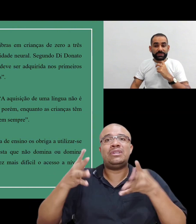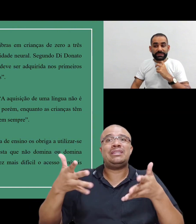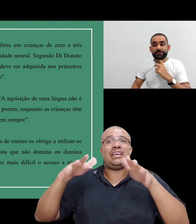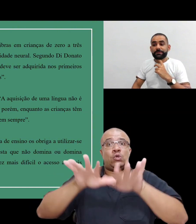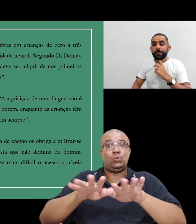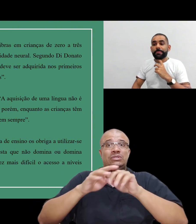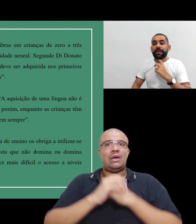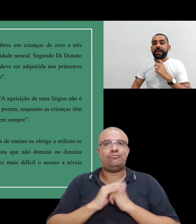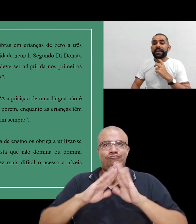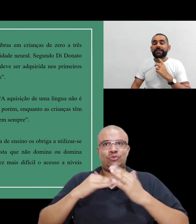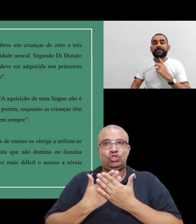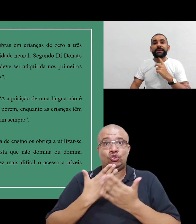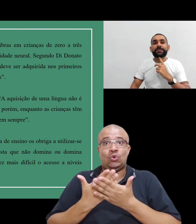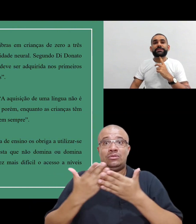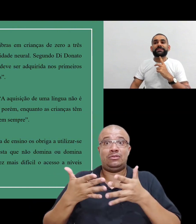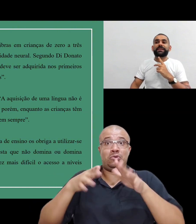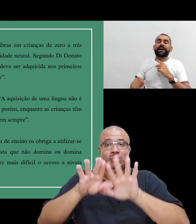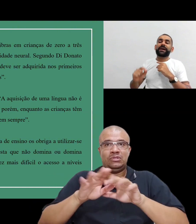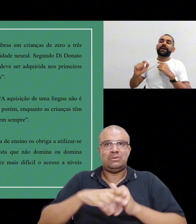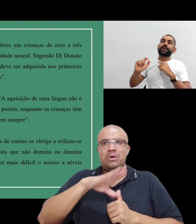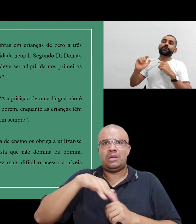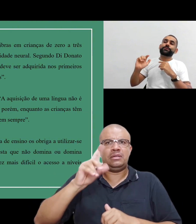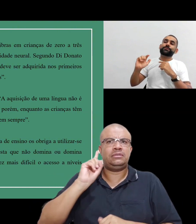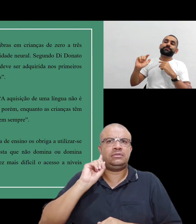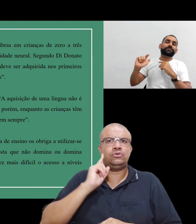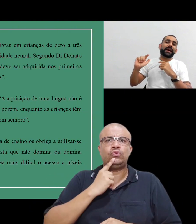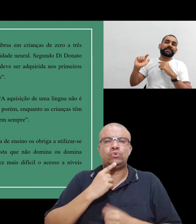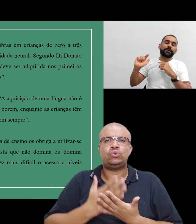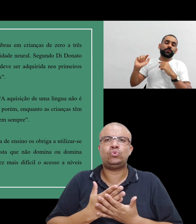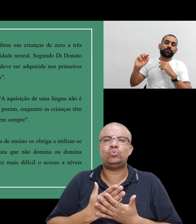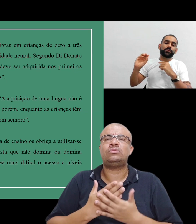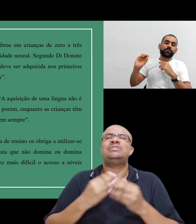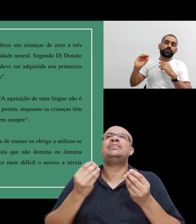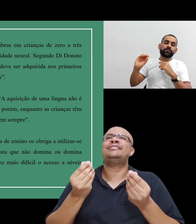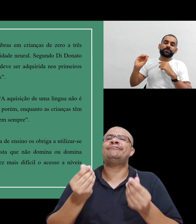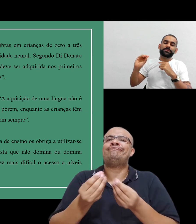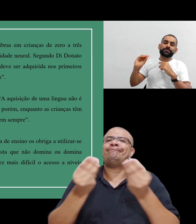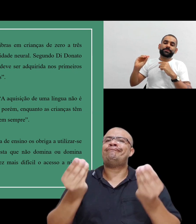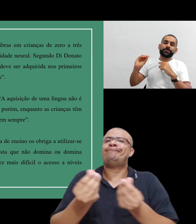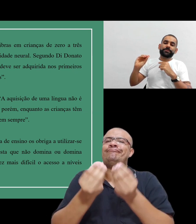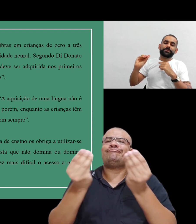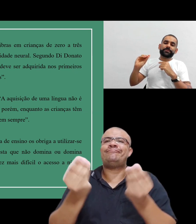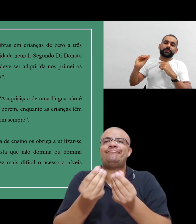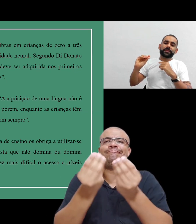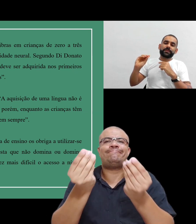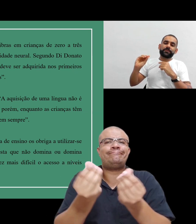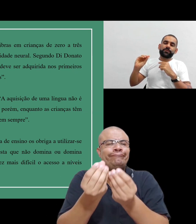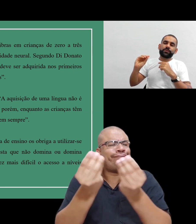educação inclusiva, ela tende a ter